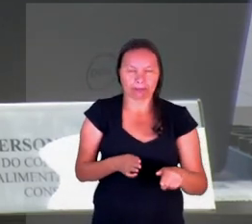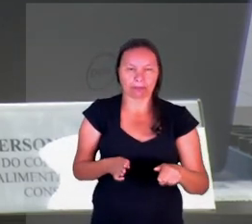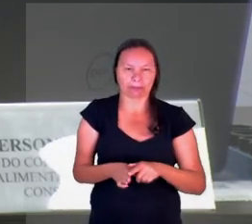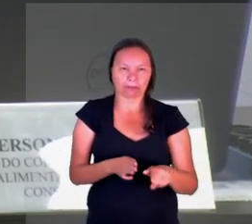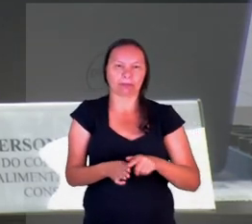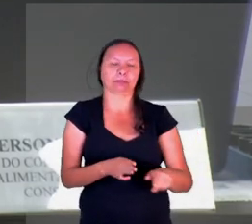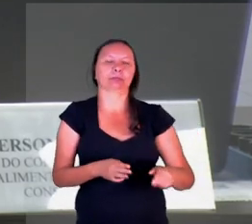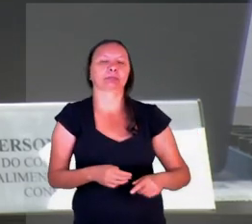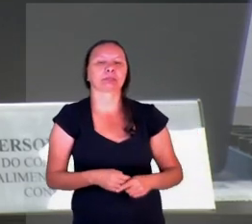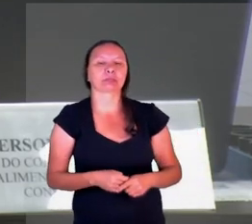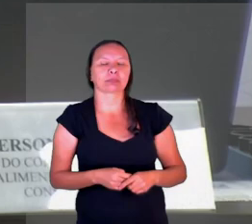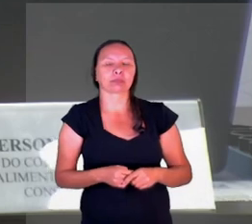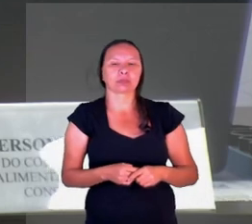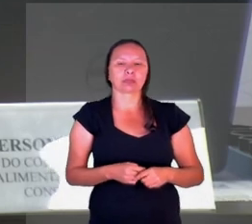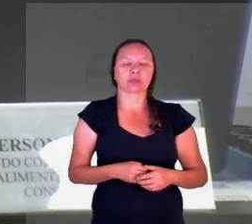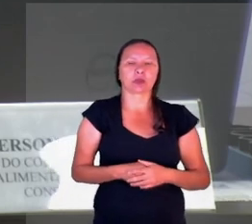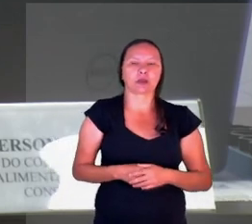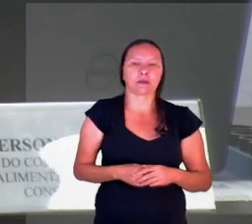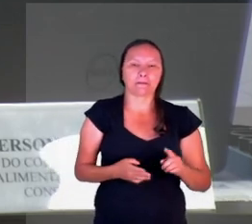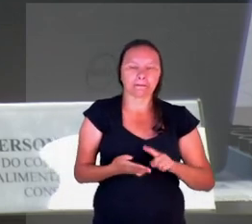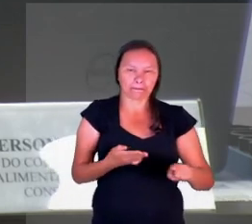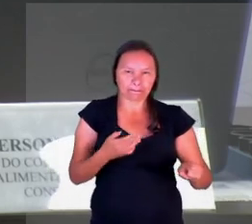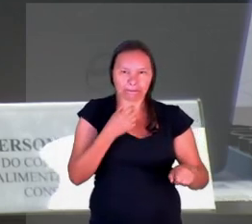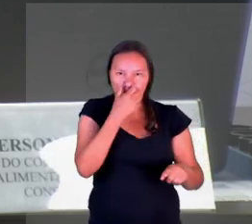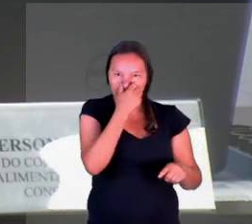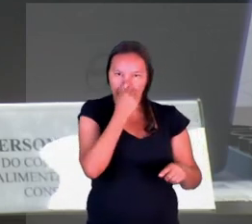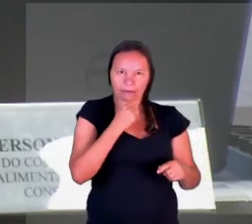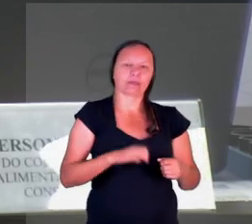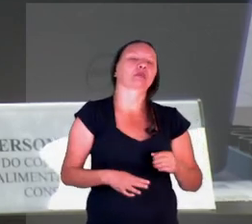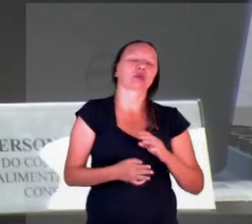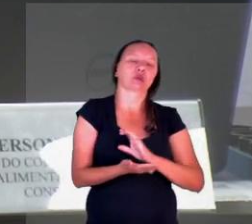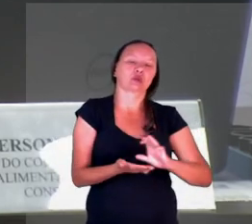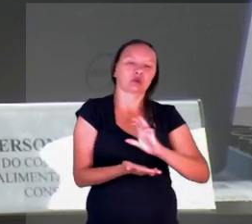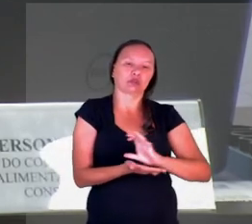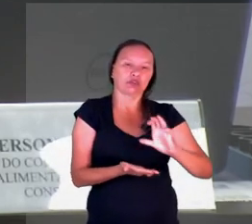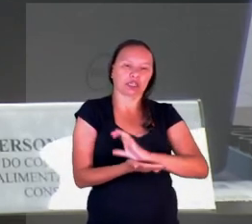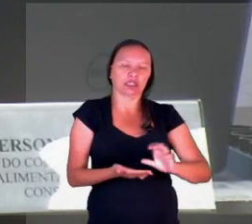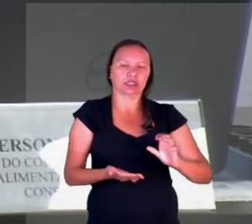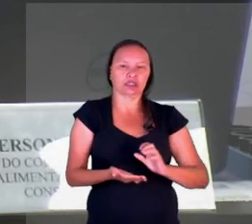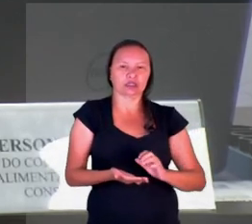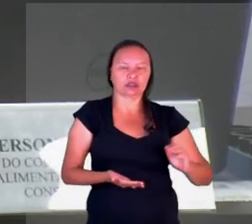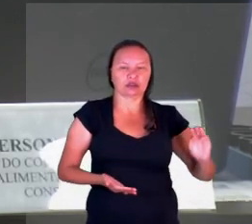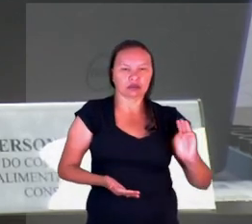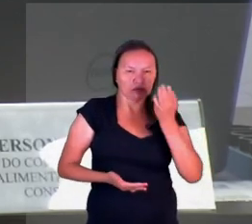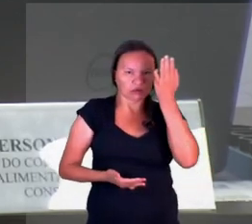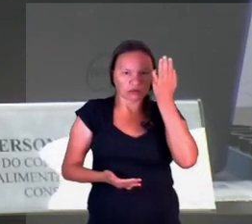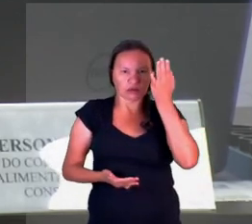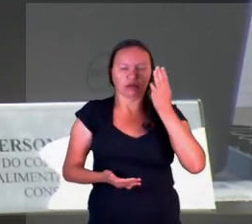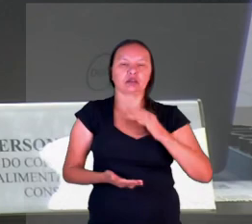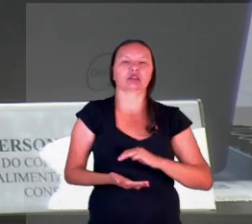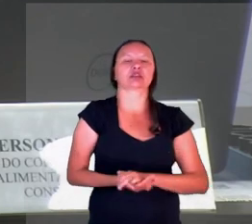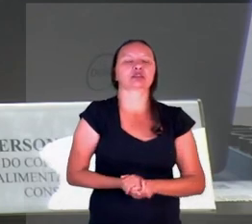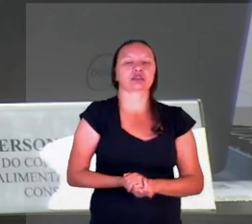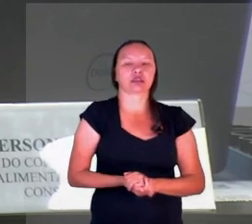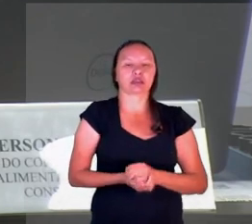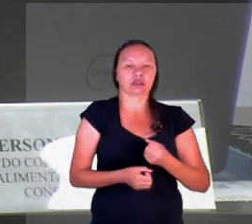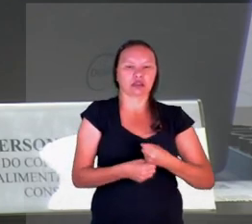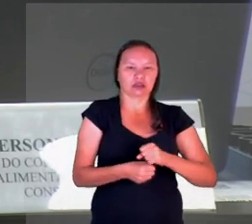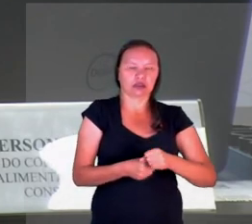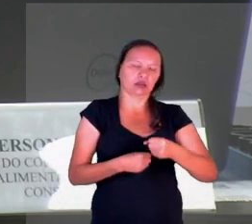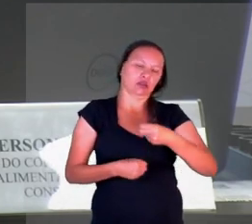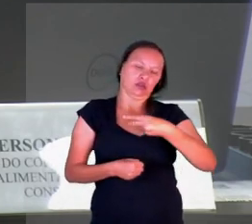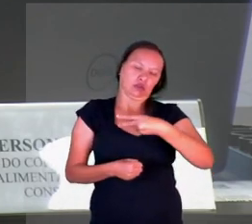conselho iria se eh findar com a conferência que ocorrer naquele ano de 2000 eh